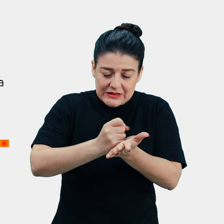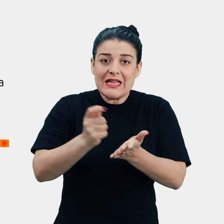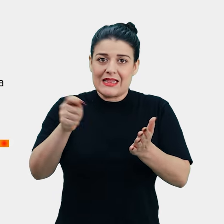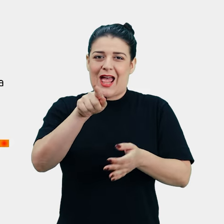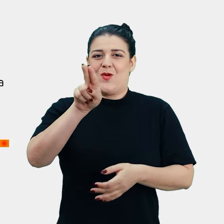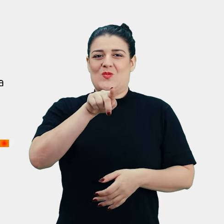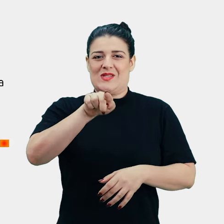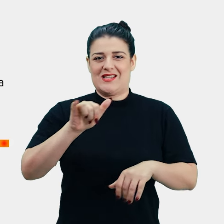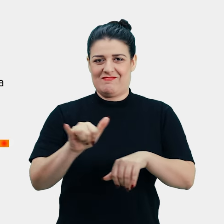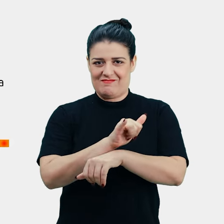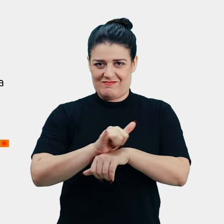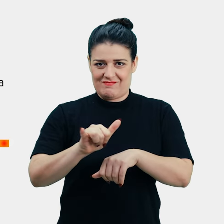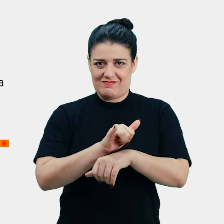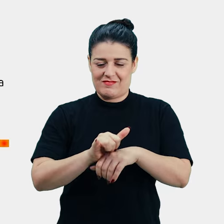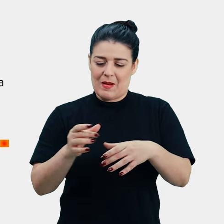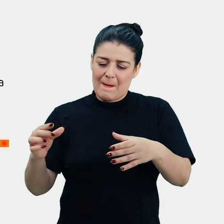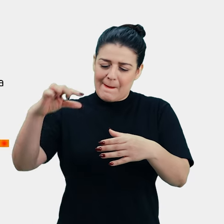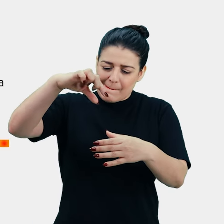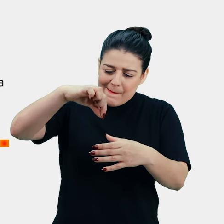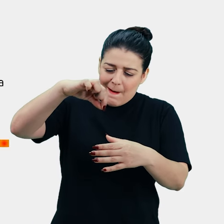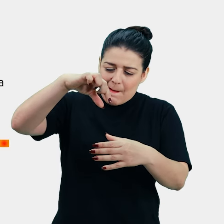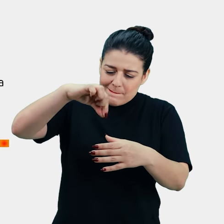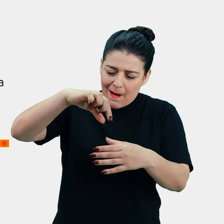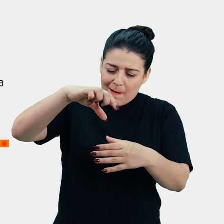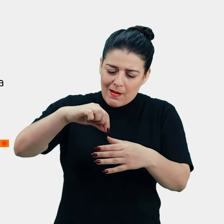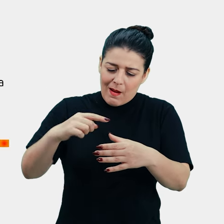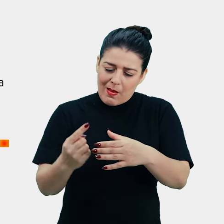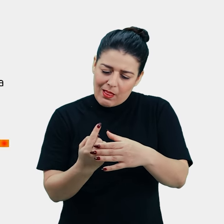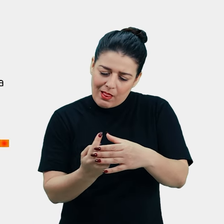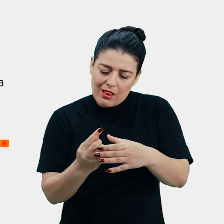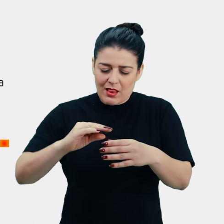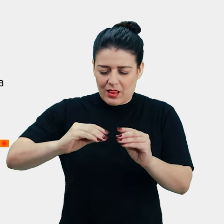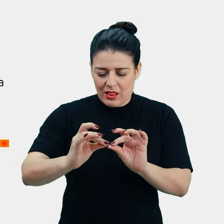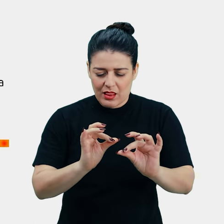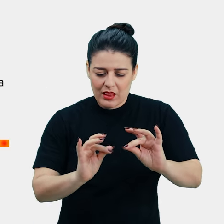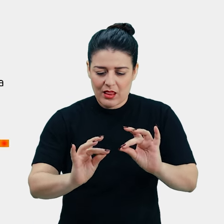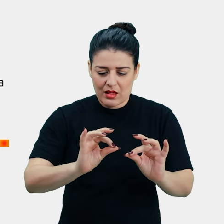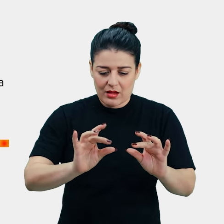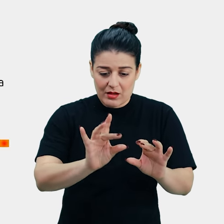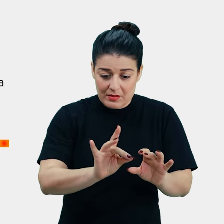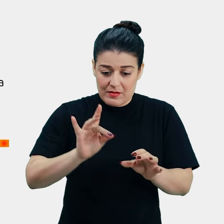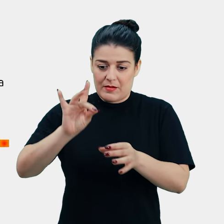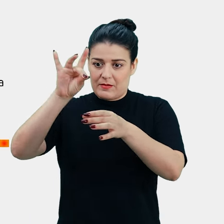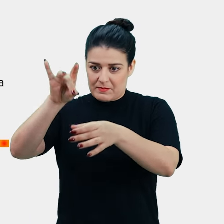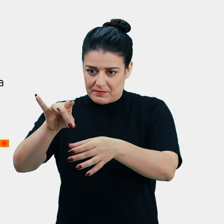aplicar, solubilizar esse material, aplicar uma alíquota desse material líquido